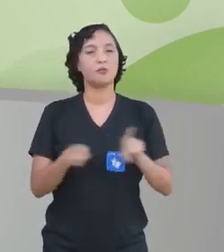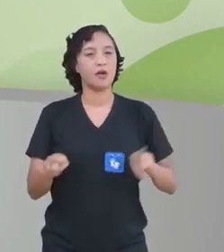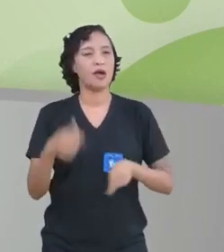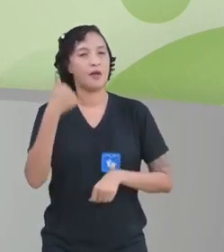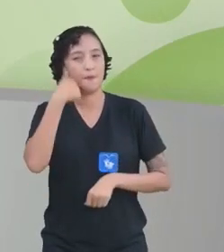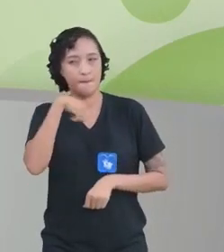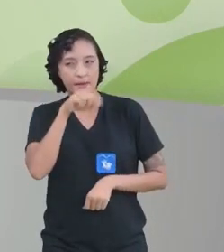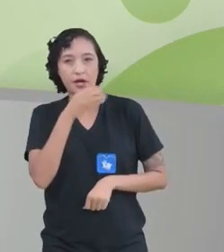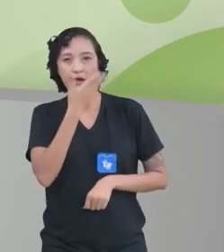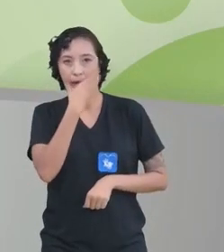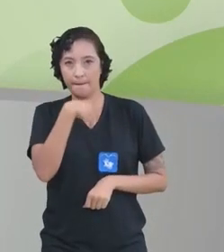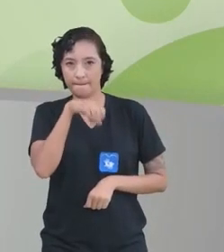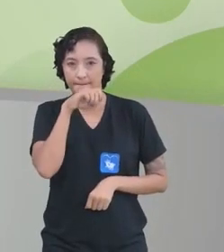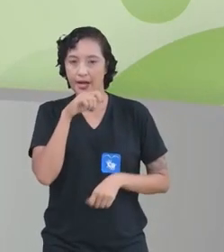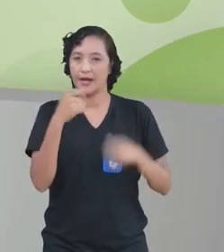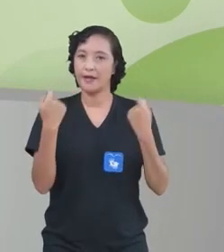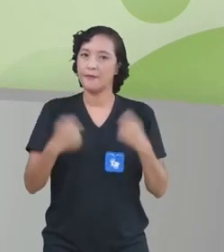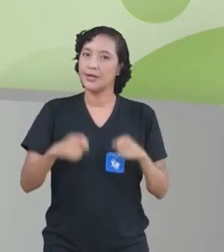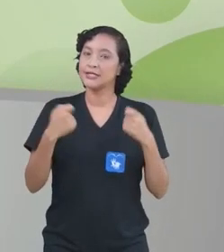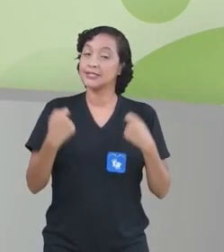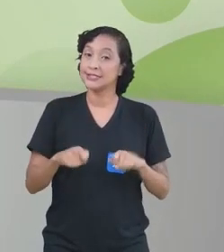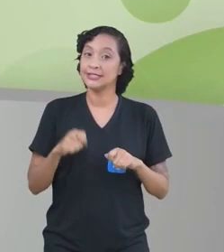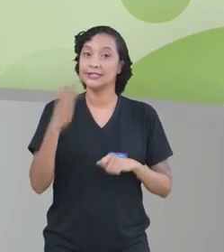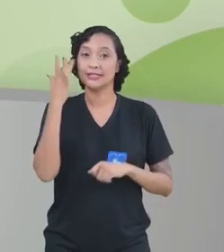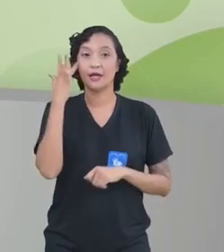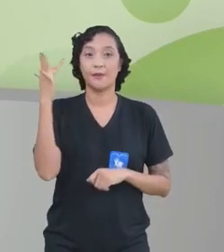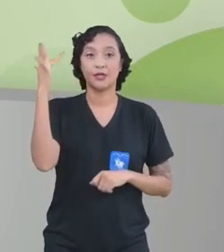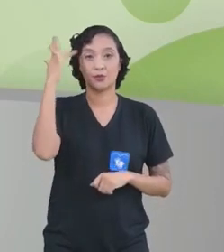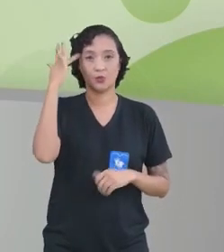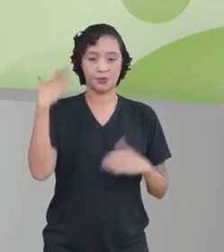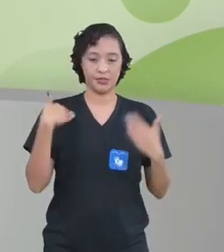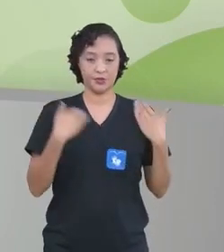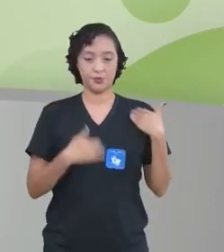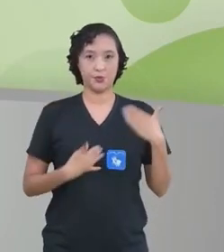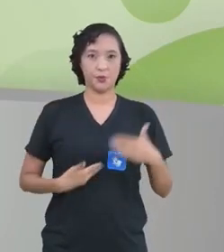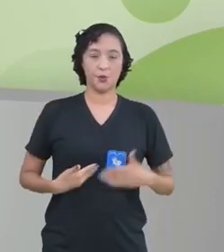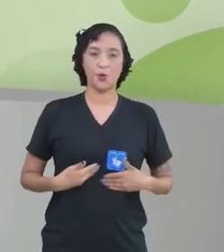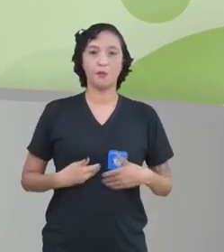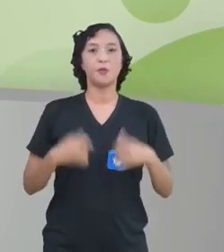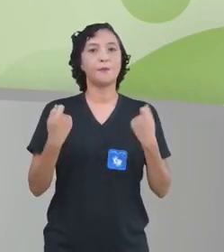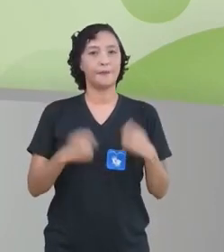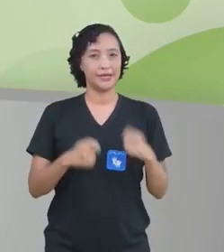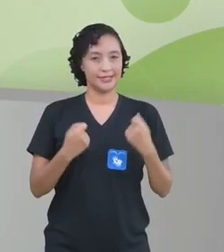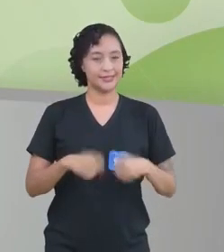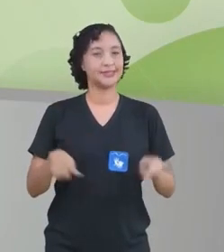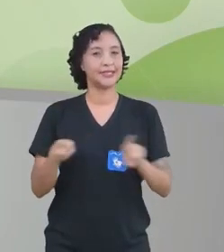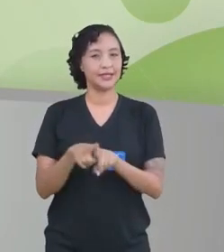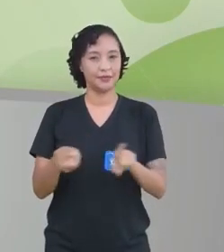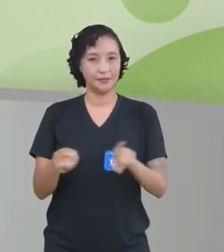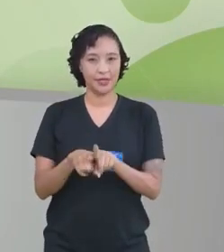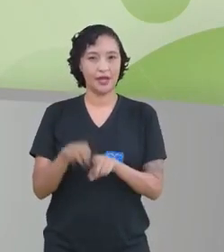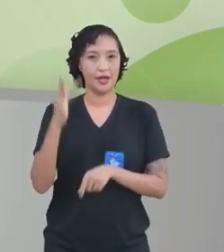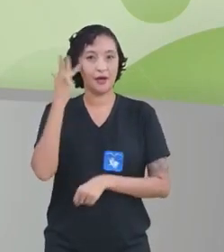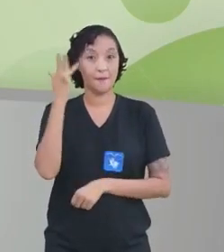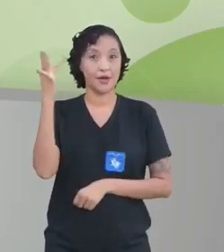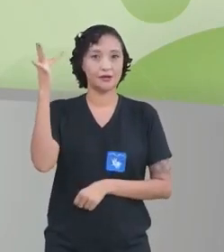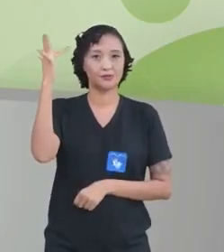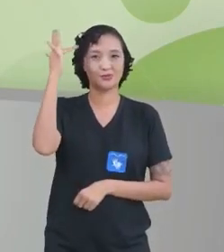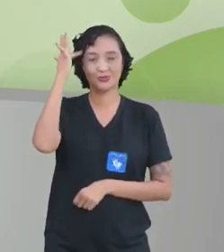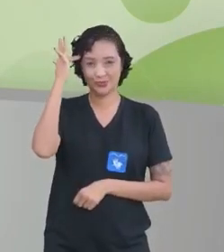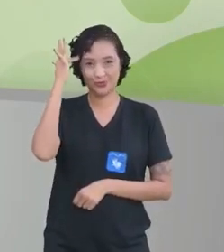mãe, nós temos até a maturação do corpo, mas nós precisamos também da